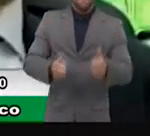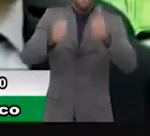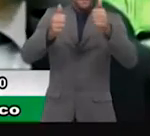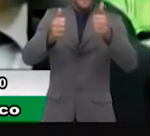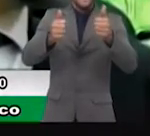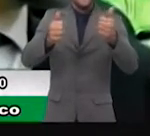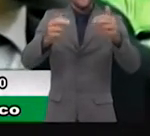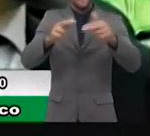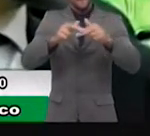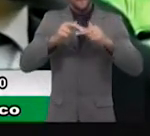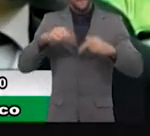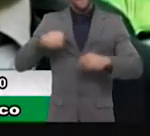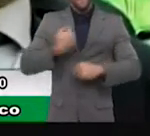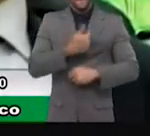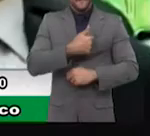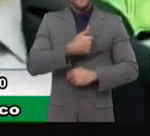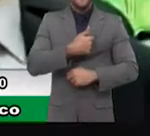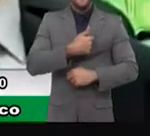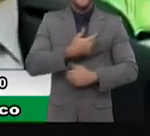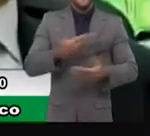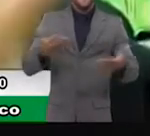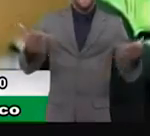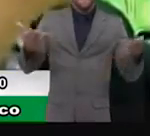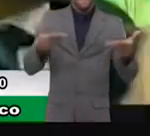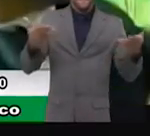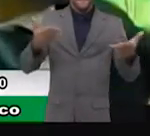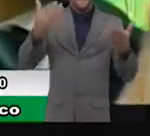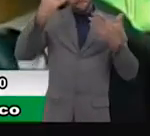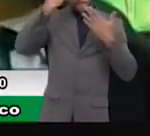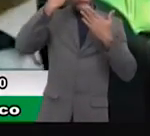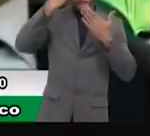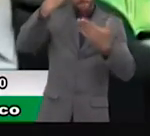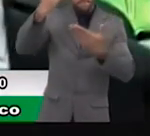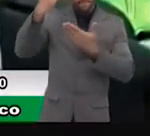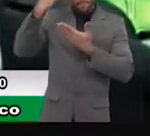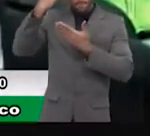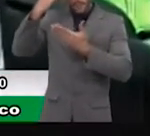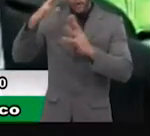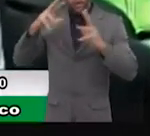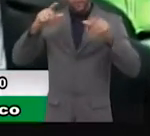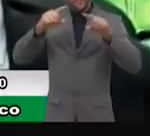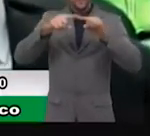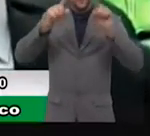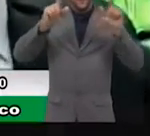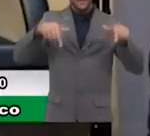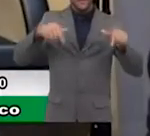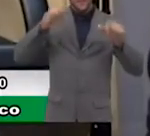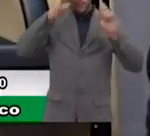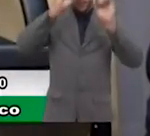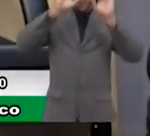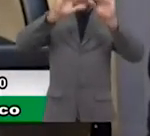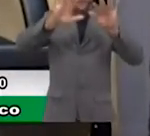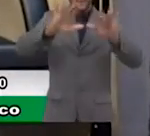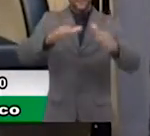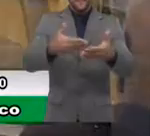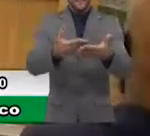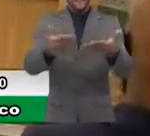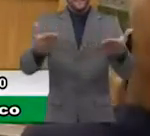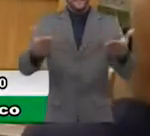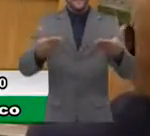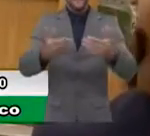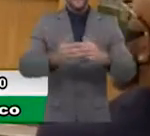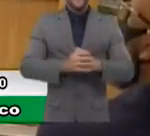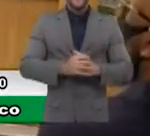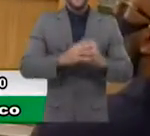a gente tem aqui é para dizer para vocês muito obrigado a todos os funcionários dessa casa. Deus abençoe vocês e um forte